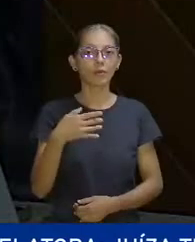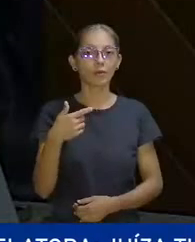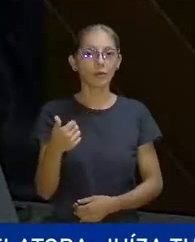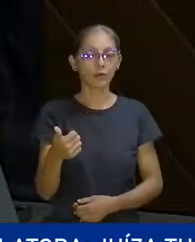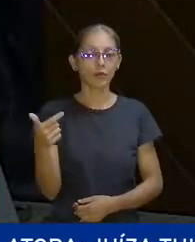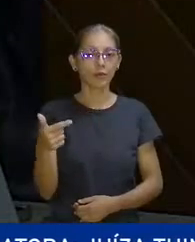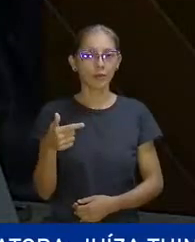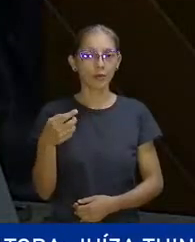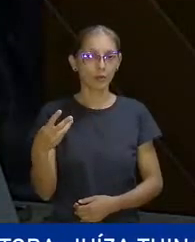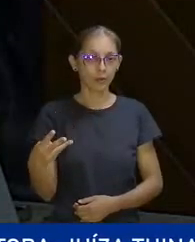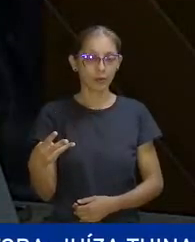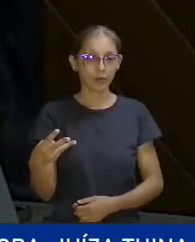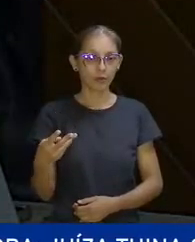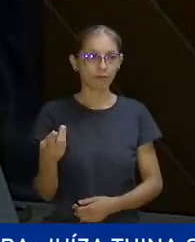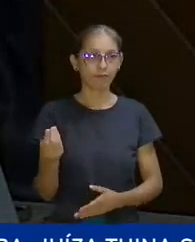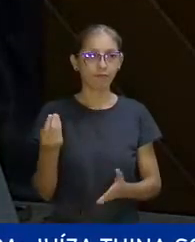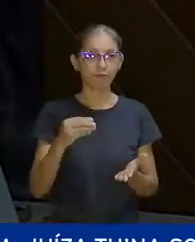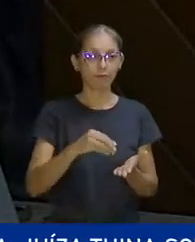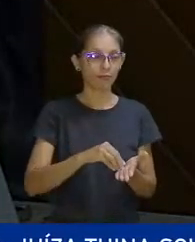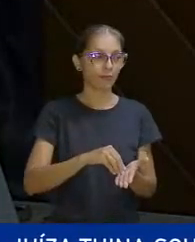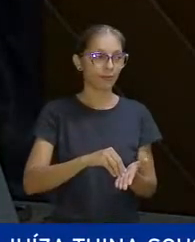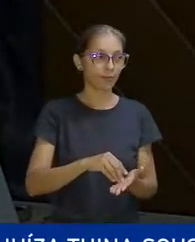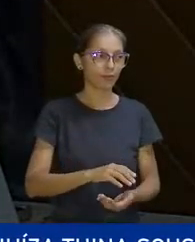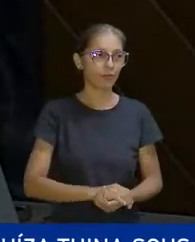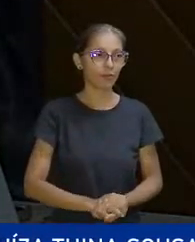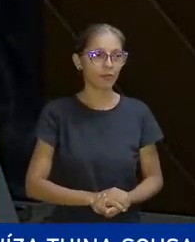784123, publicado no DJE do dia